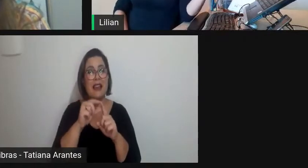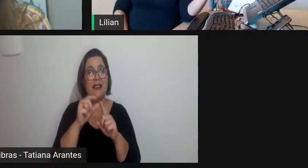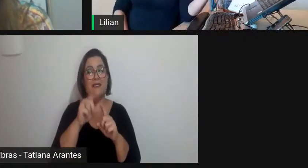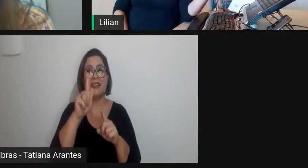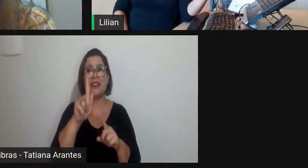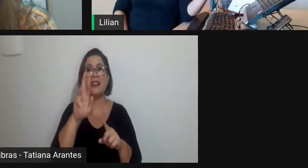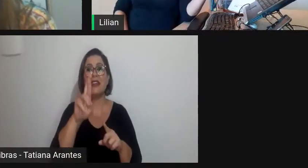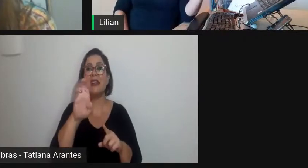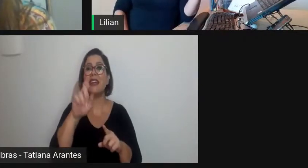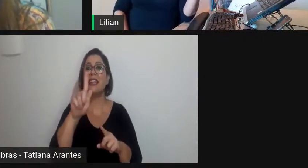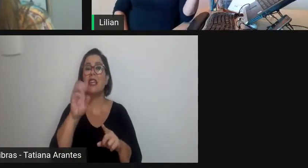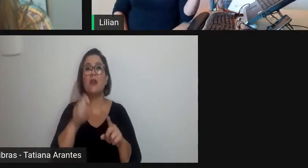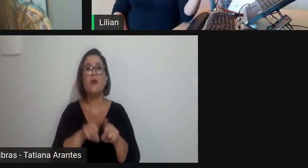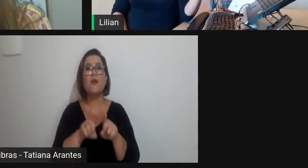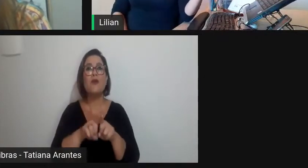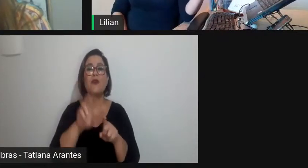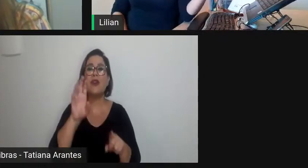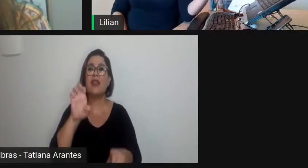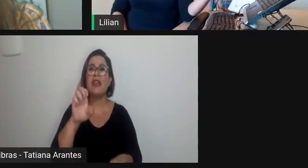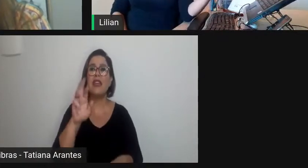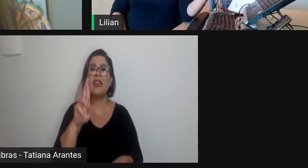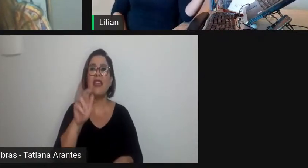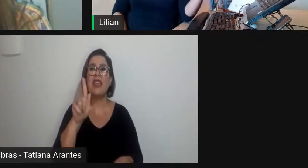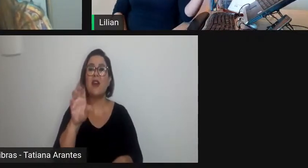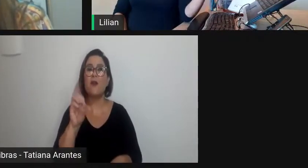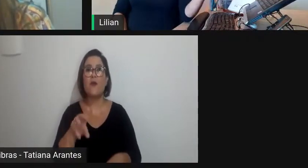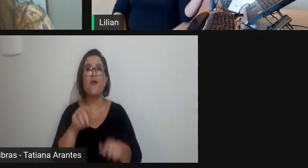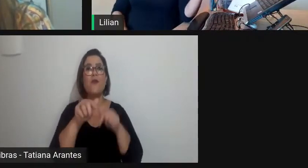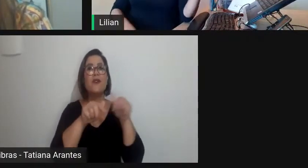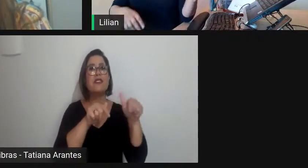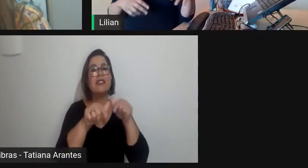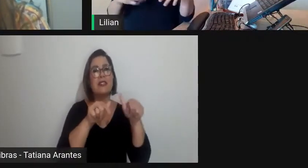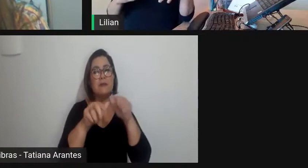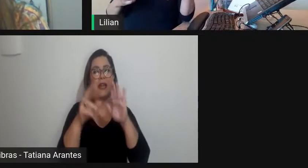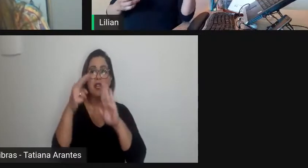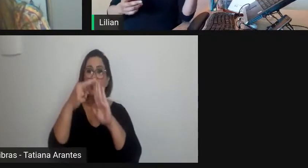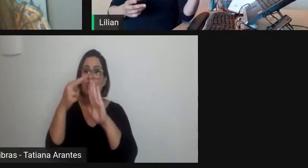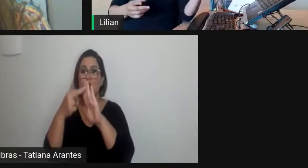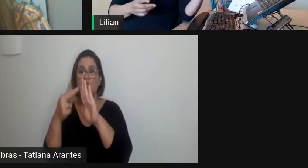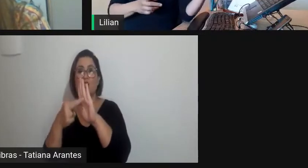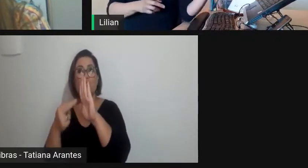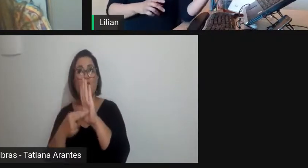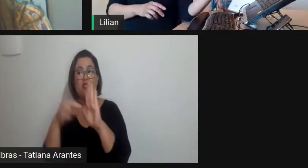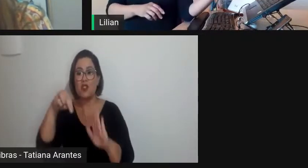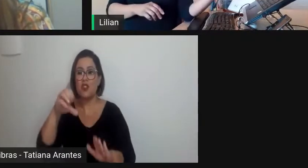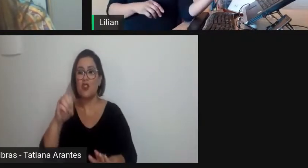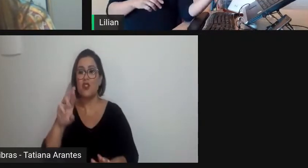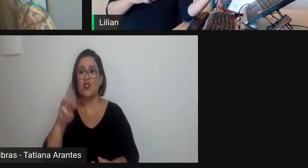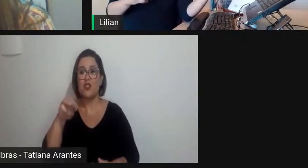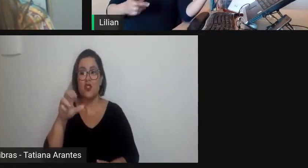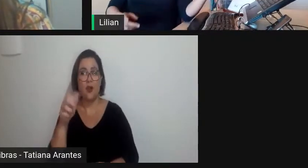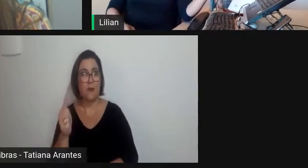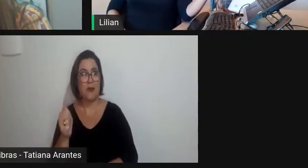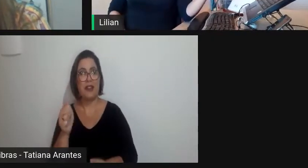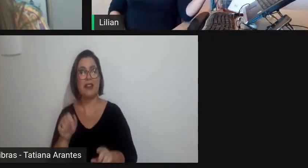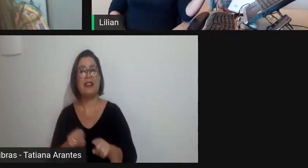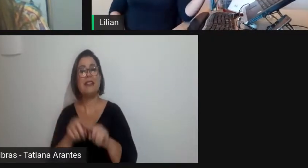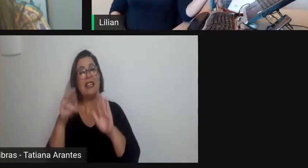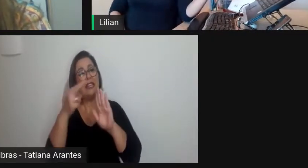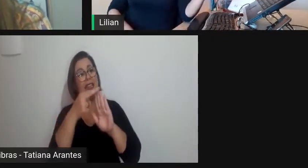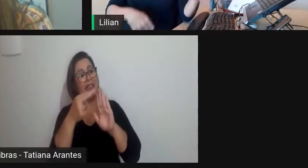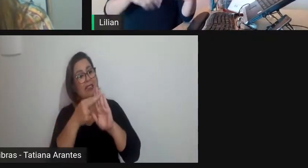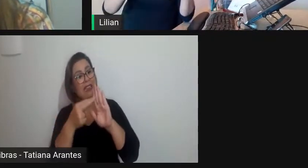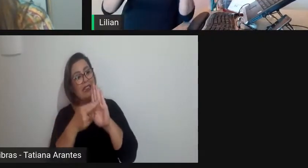ergon, de trabalho, e nomos, de normas e regras. Então, seria as regras e as normas